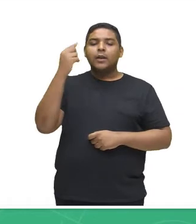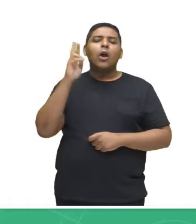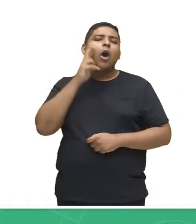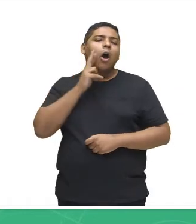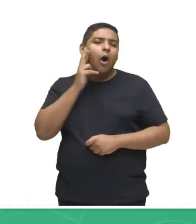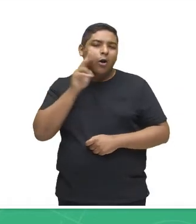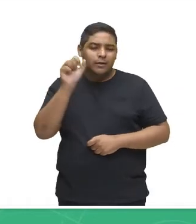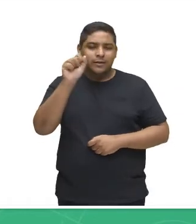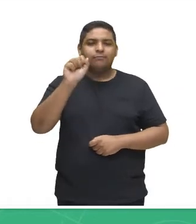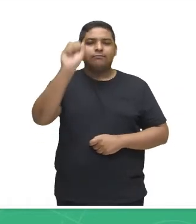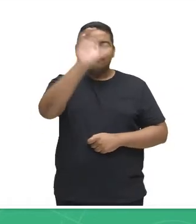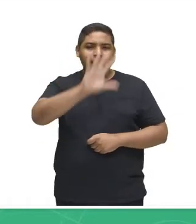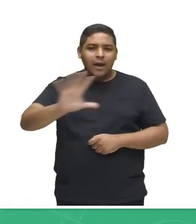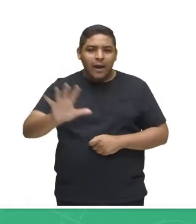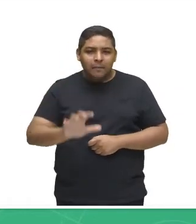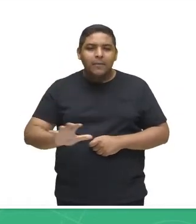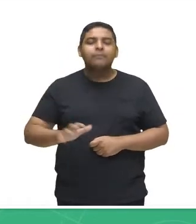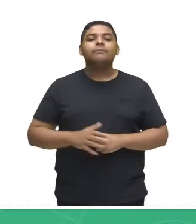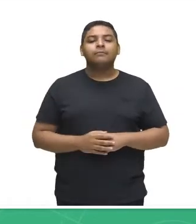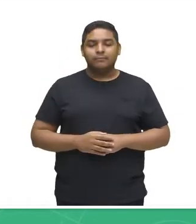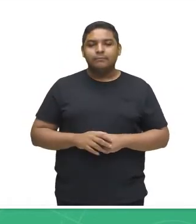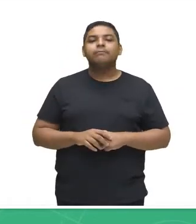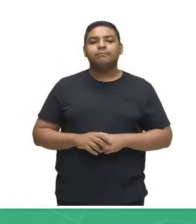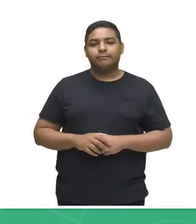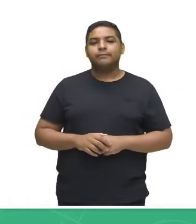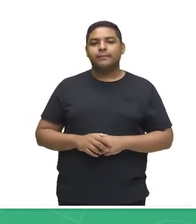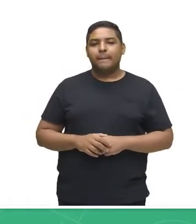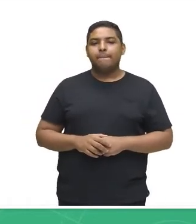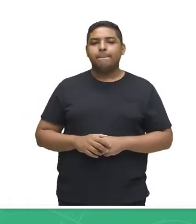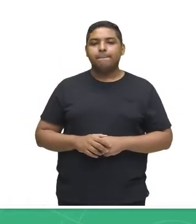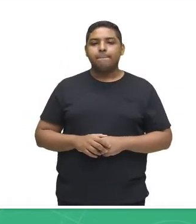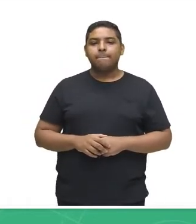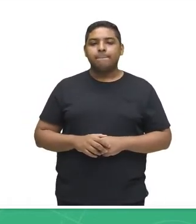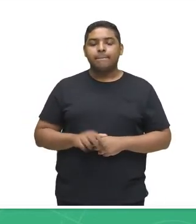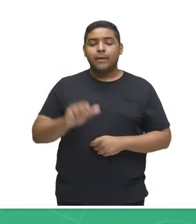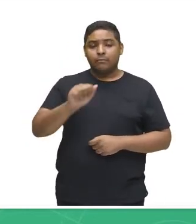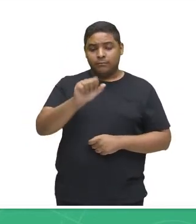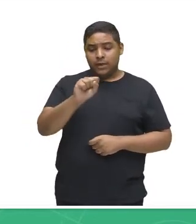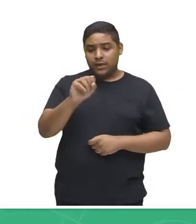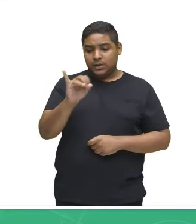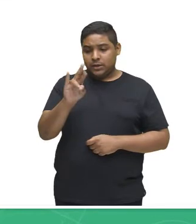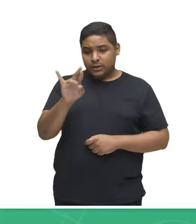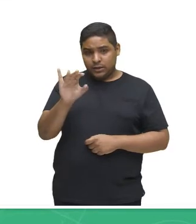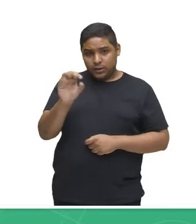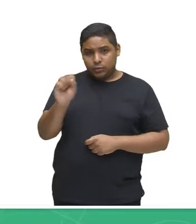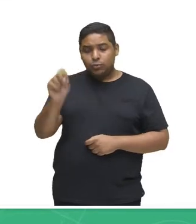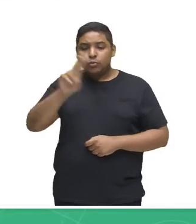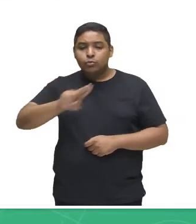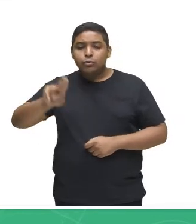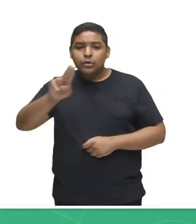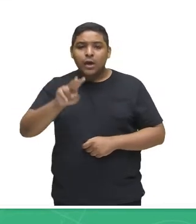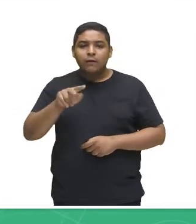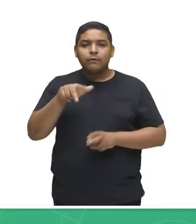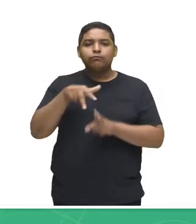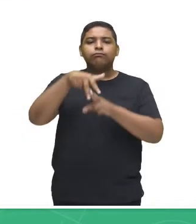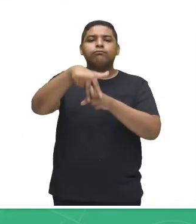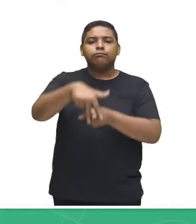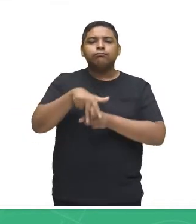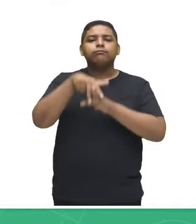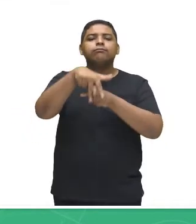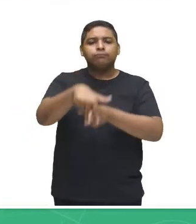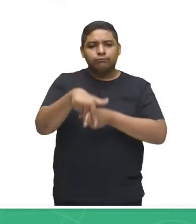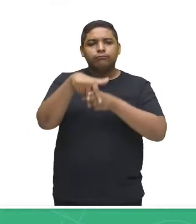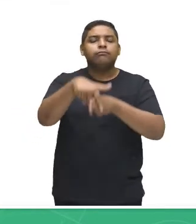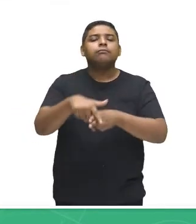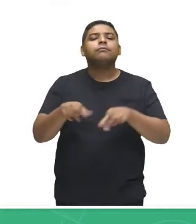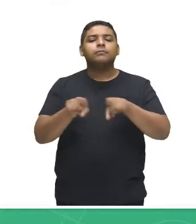chegaram até o norte da África, né, gente? No Egito. Então, os assírios, eles usavam dos seus cavalos de guerra e eles impunham isso sobre os outros grupos.